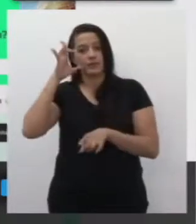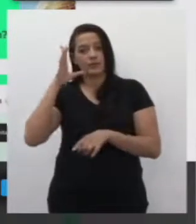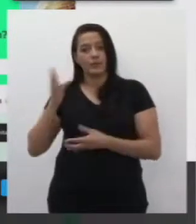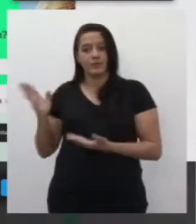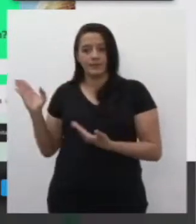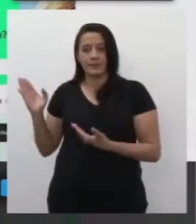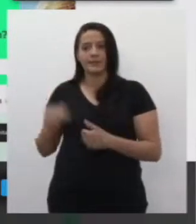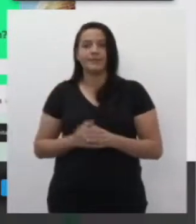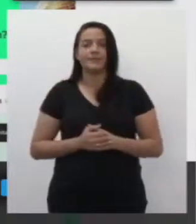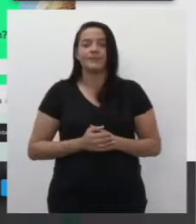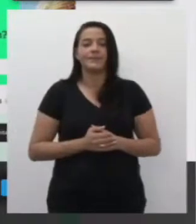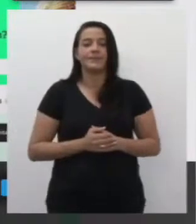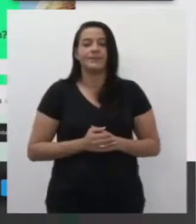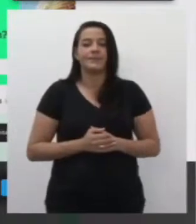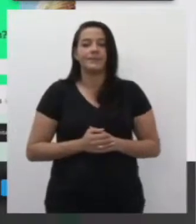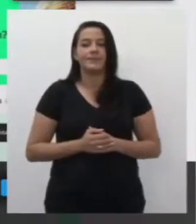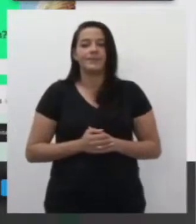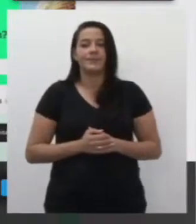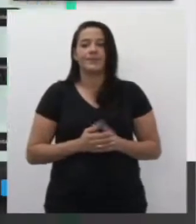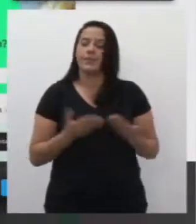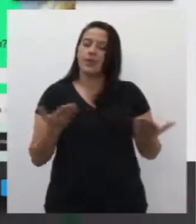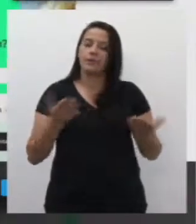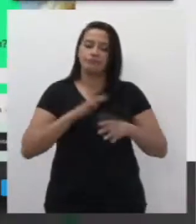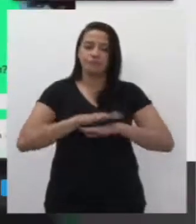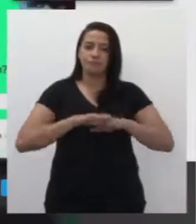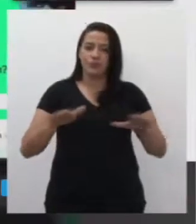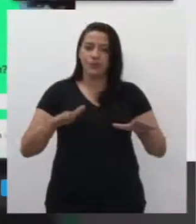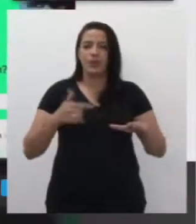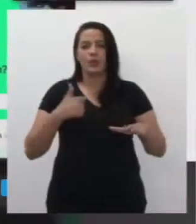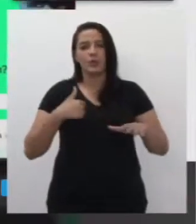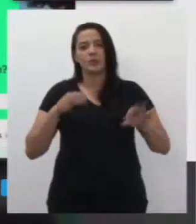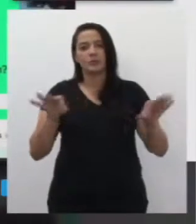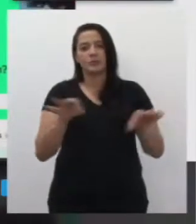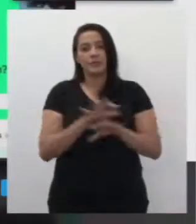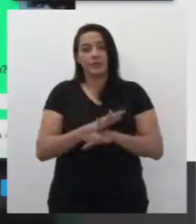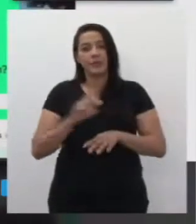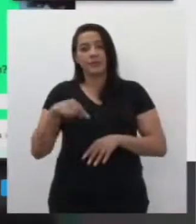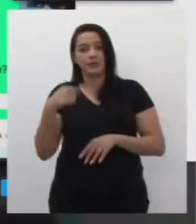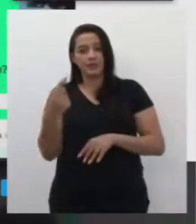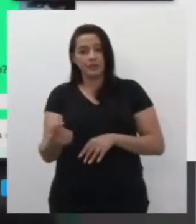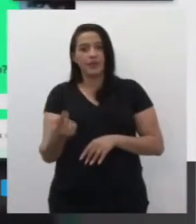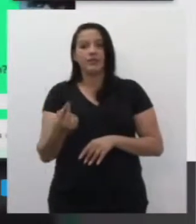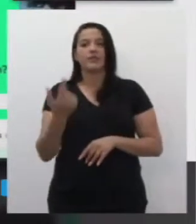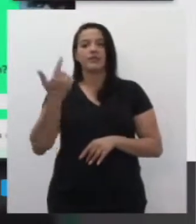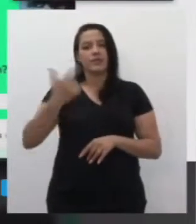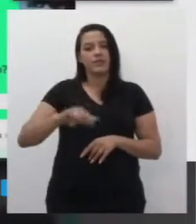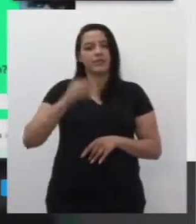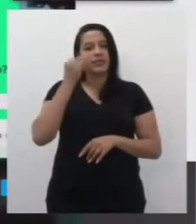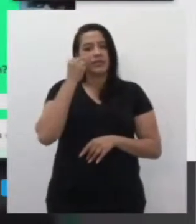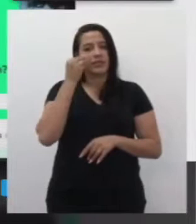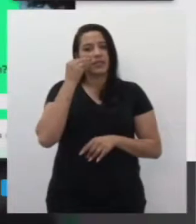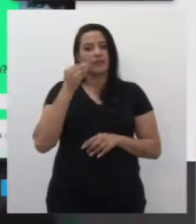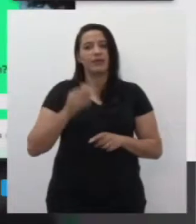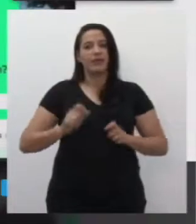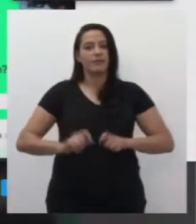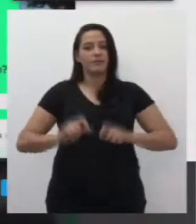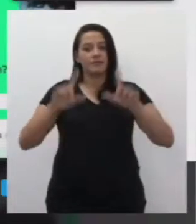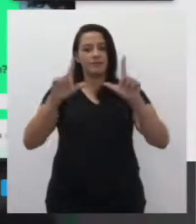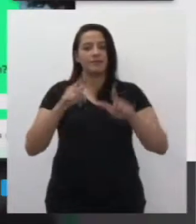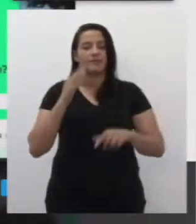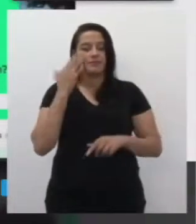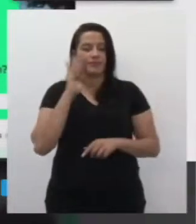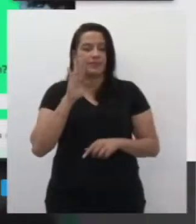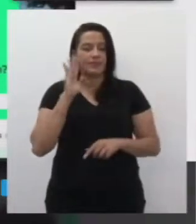tá? Então, acho que é só isso. Da minha parte já encerrou e depois a gente pode botar em prática, né, o que a Maia vai trazer. Acho que pode ser bem